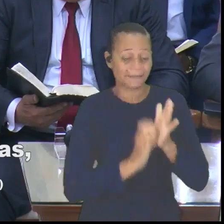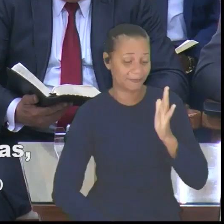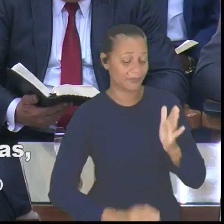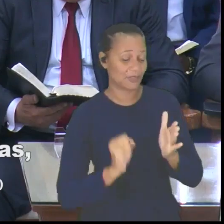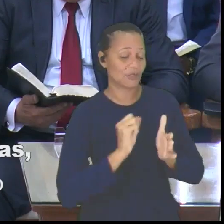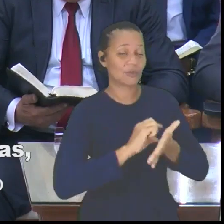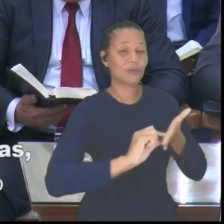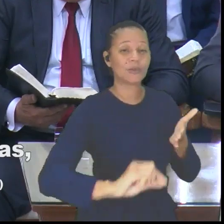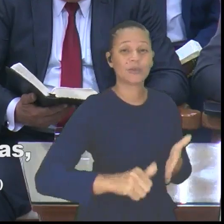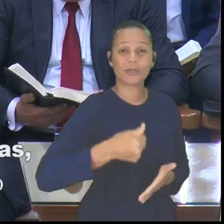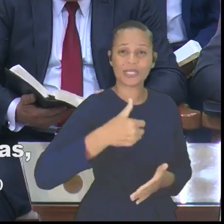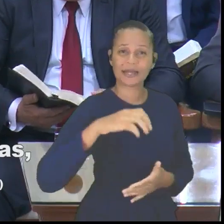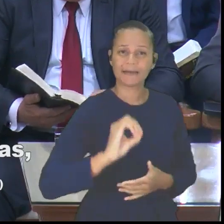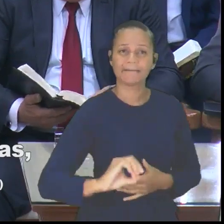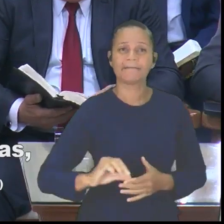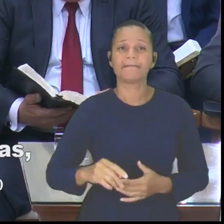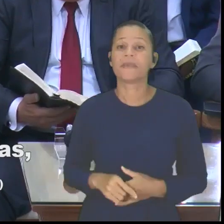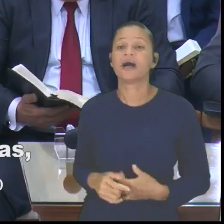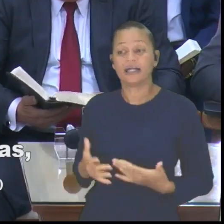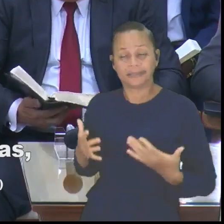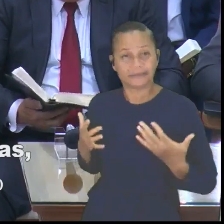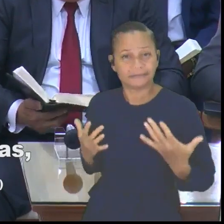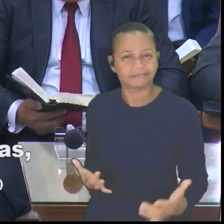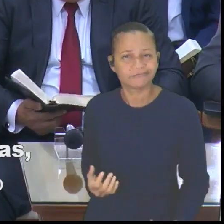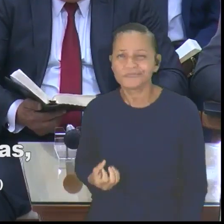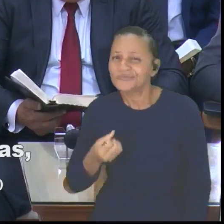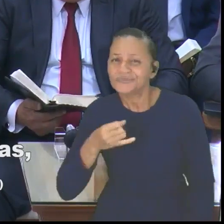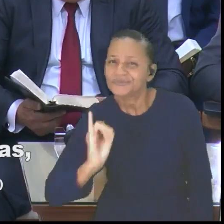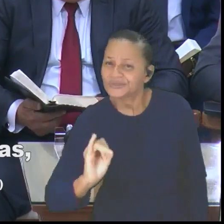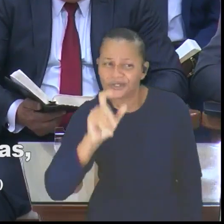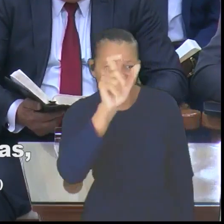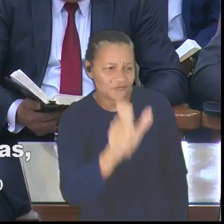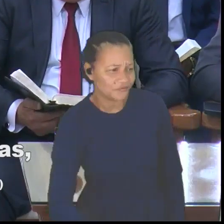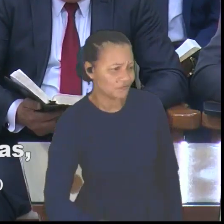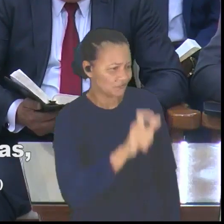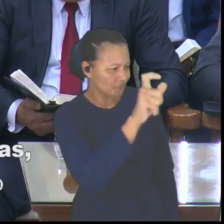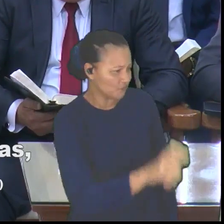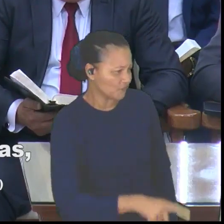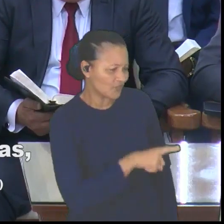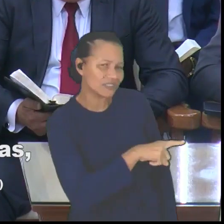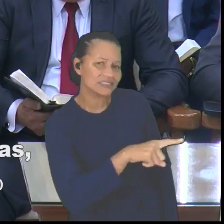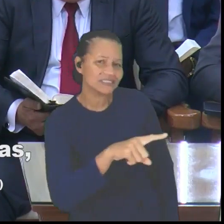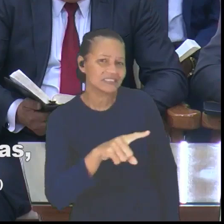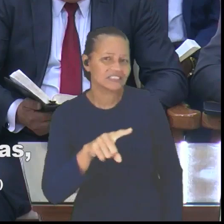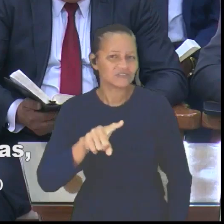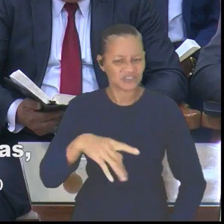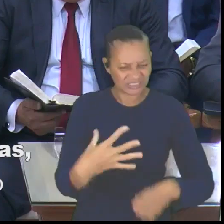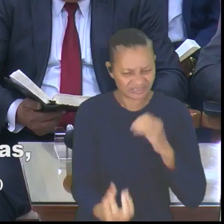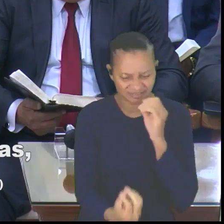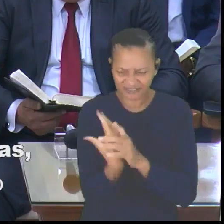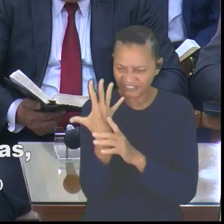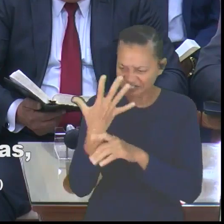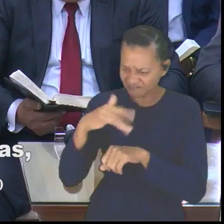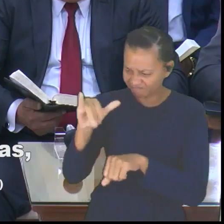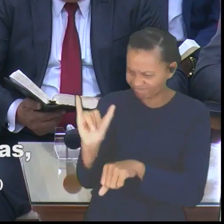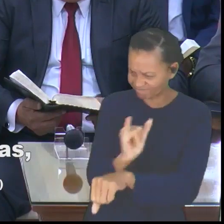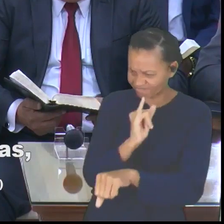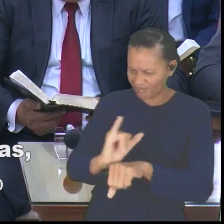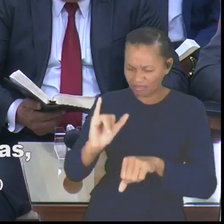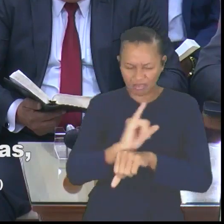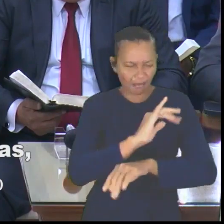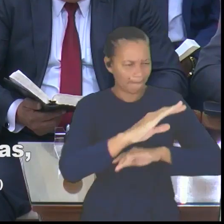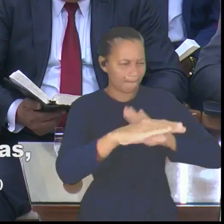versículo 10. Mas mesmo que vocês criam o que, irmãos? Estratégias,